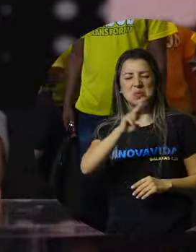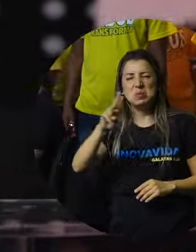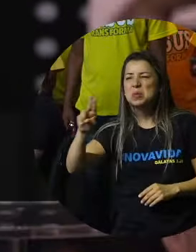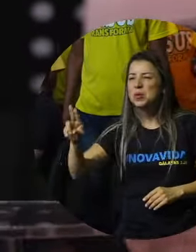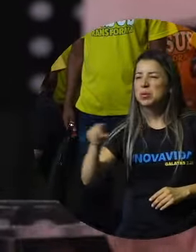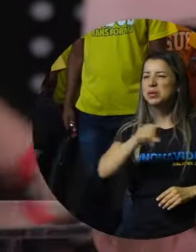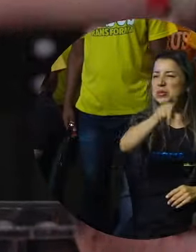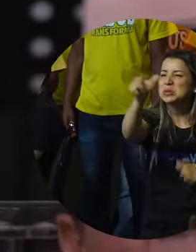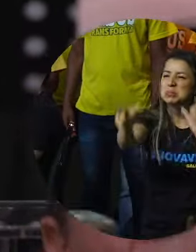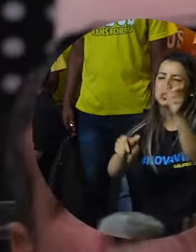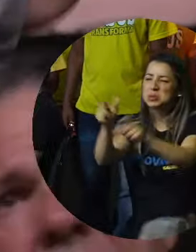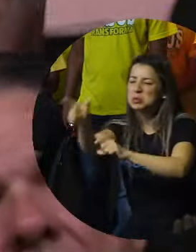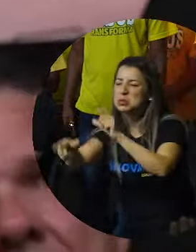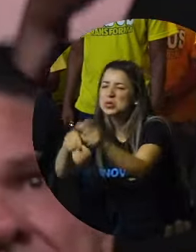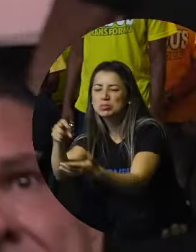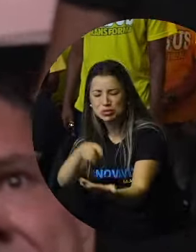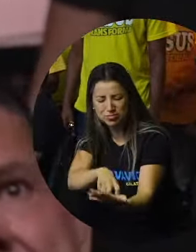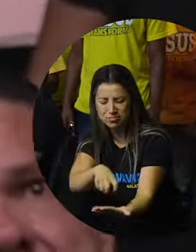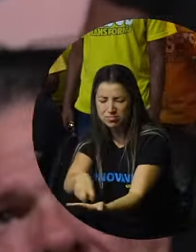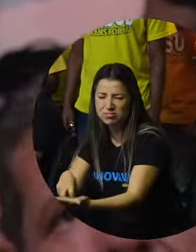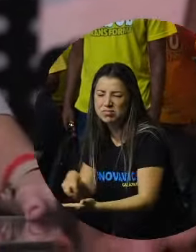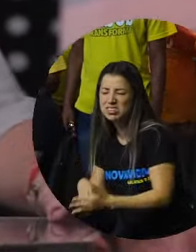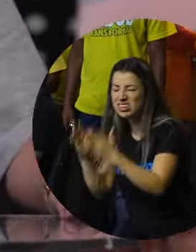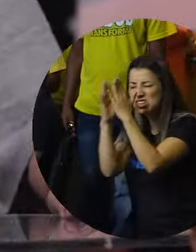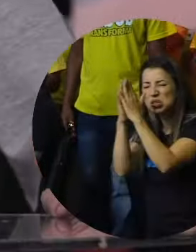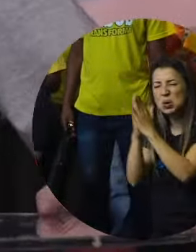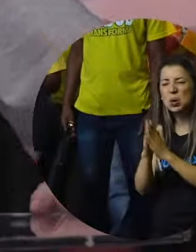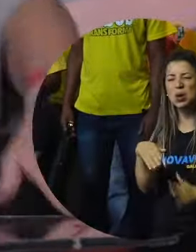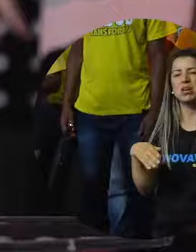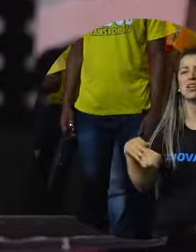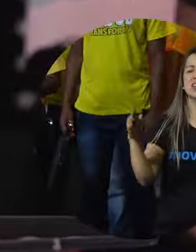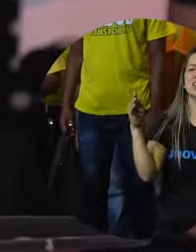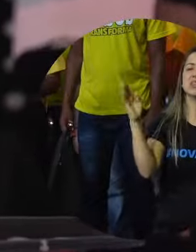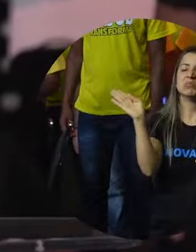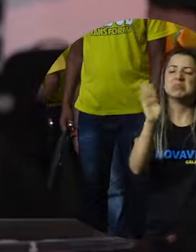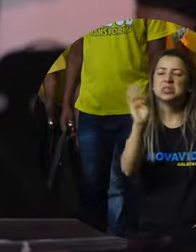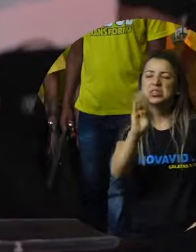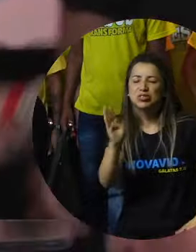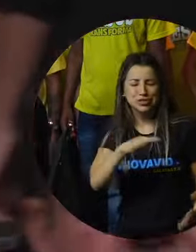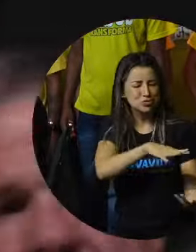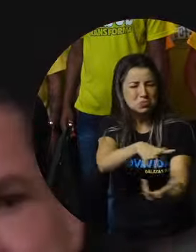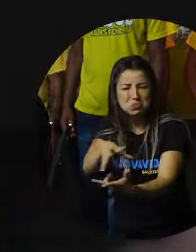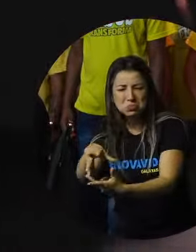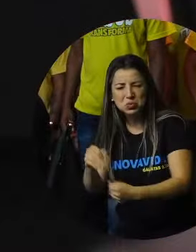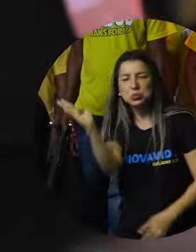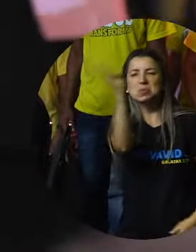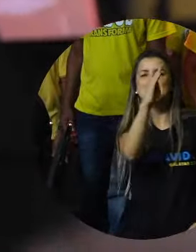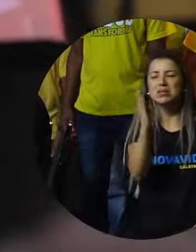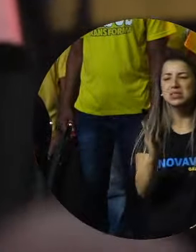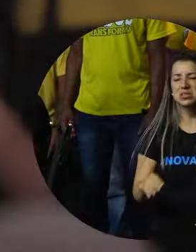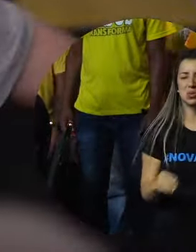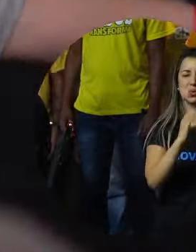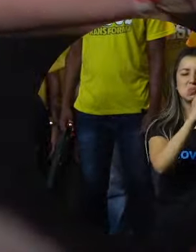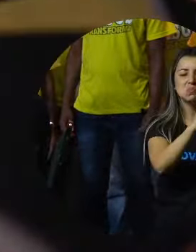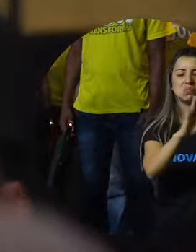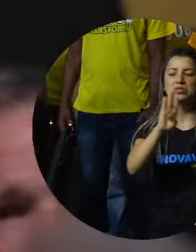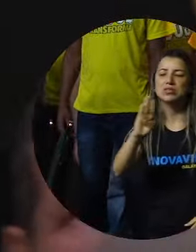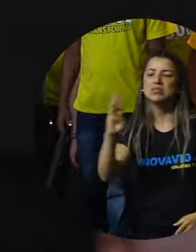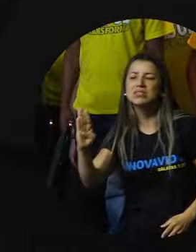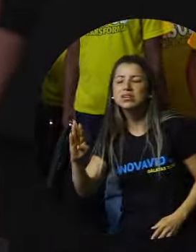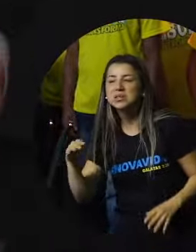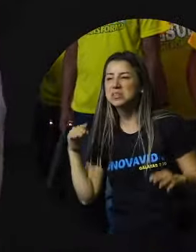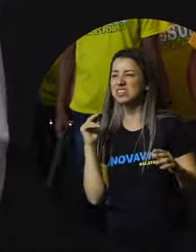joelho. Os batistas do mundo, do Brasil, da Convenção Batista Brasileira, que